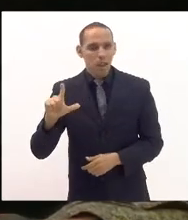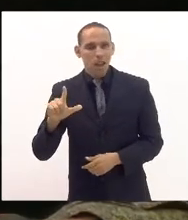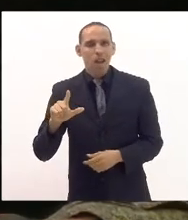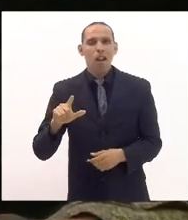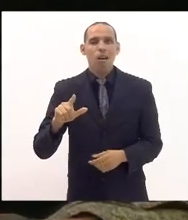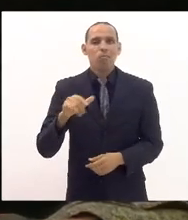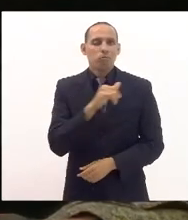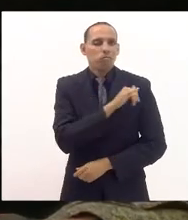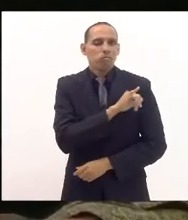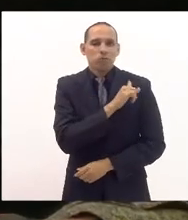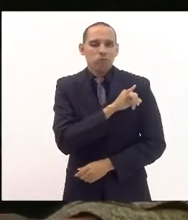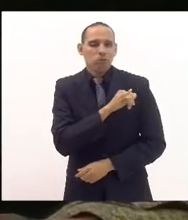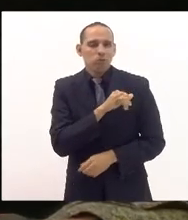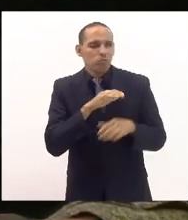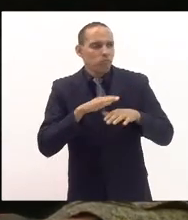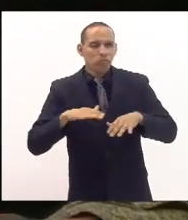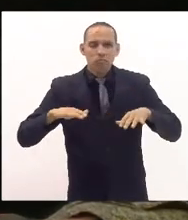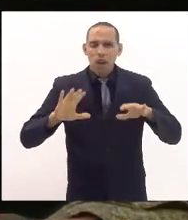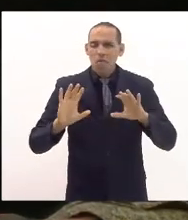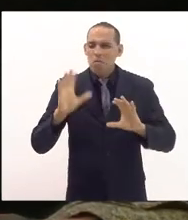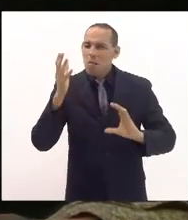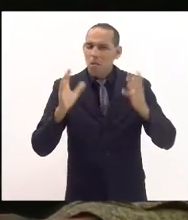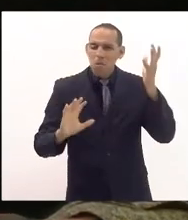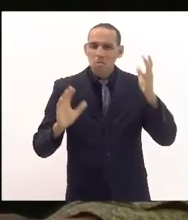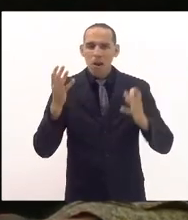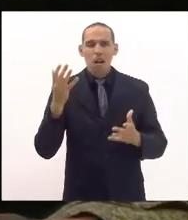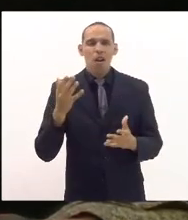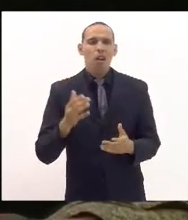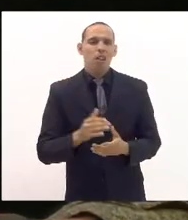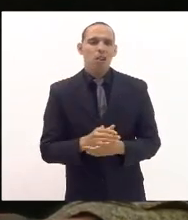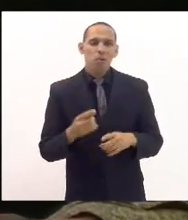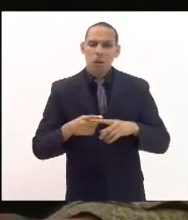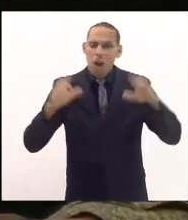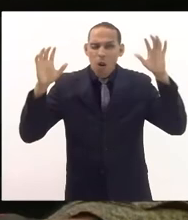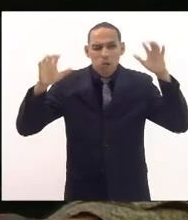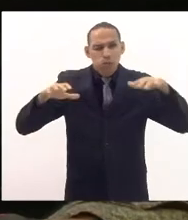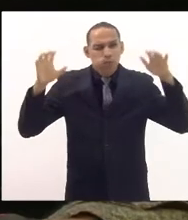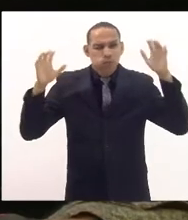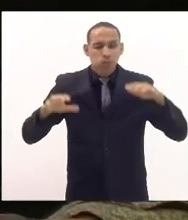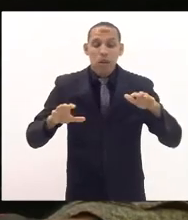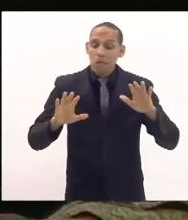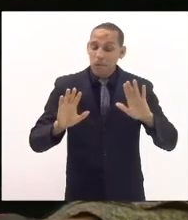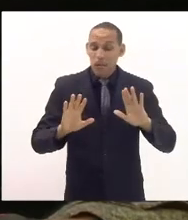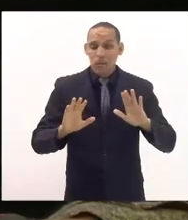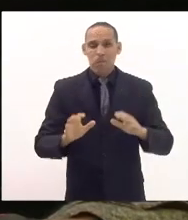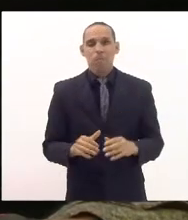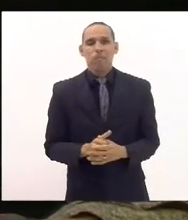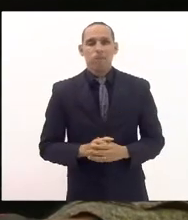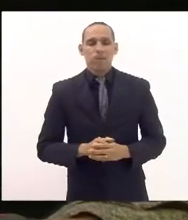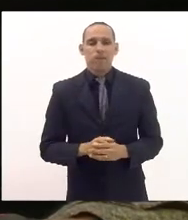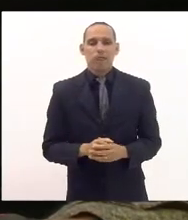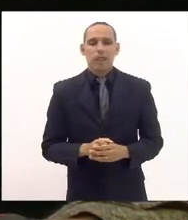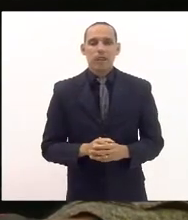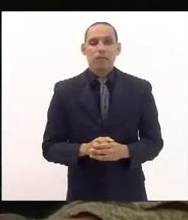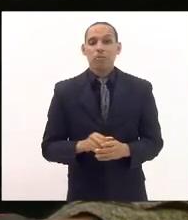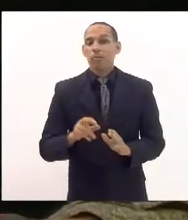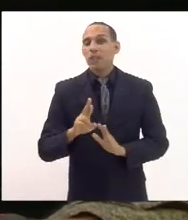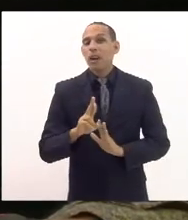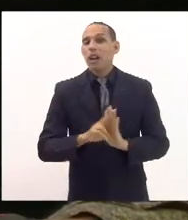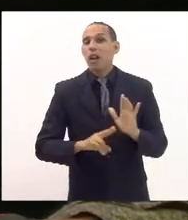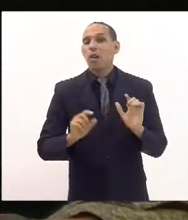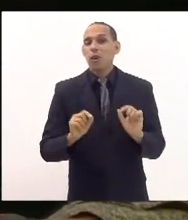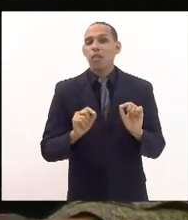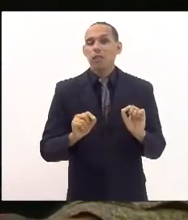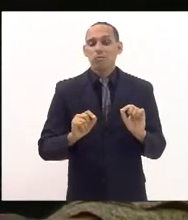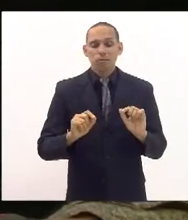no Rio de Janeiro uma grande tragédia por conta das chuvas mais resultado